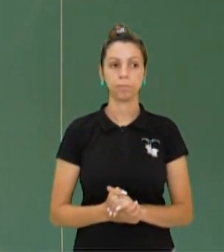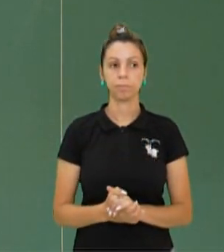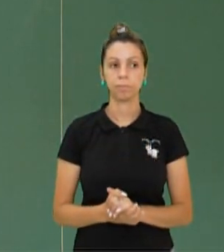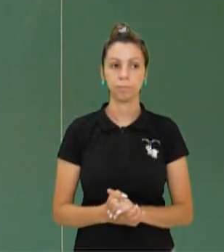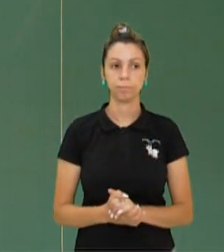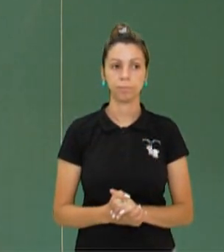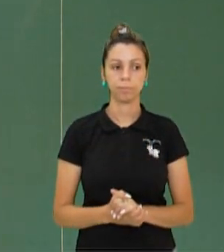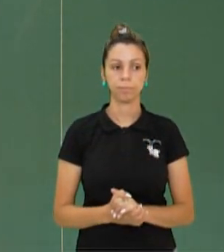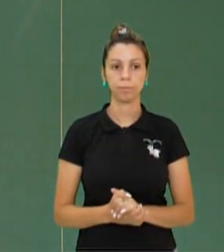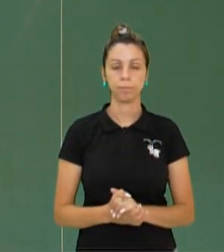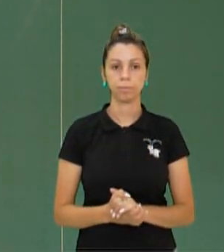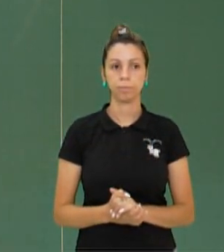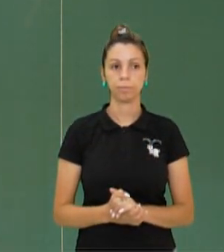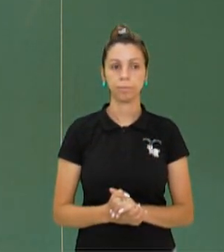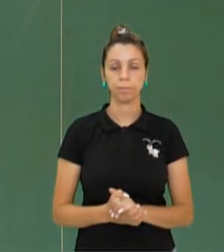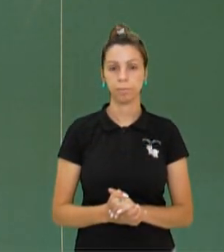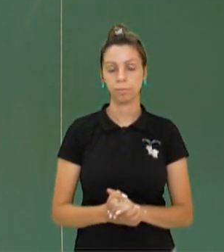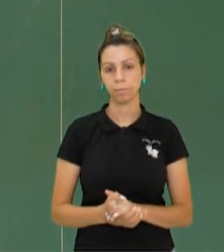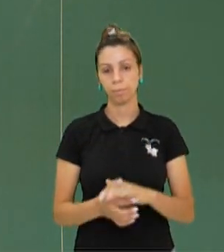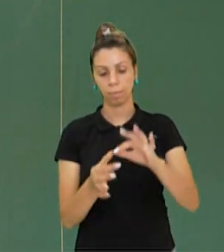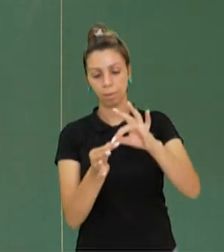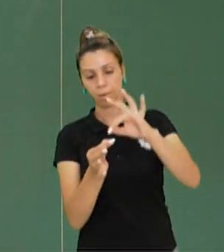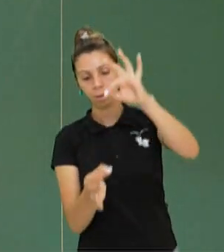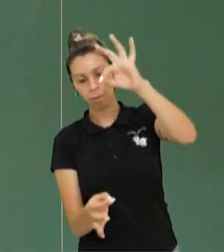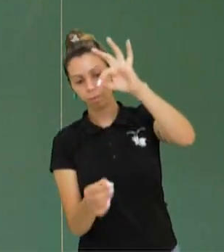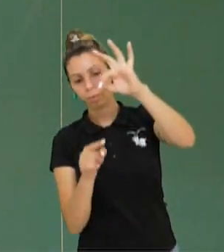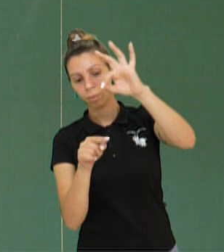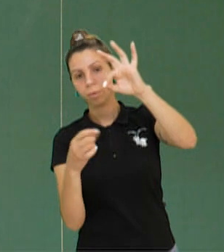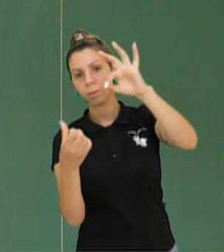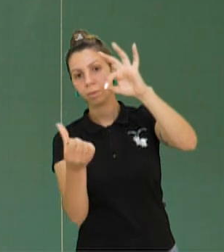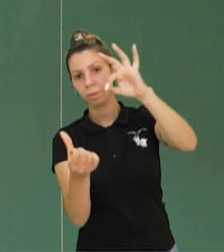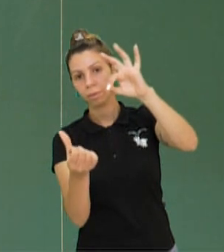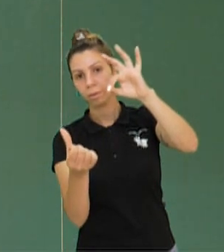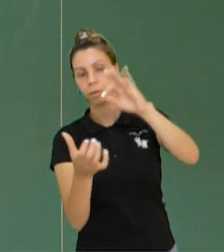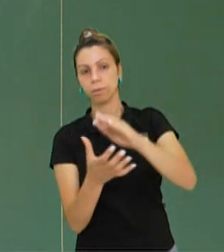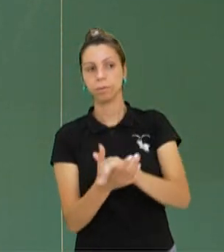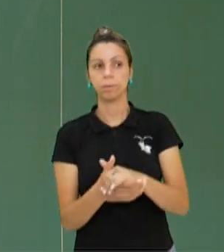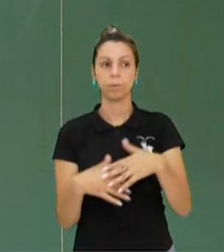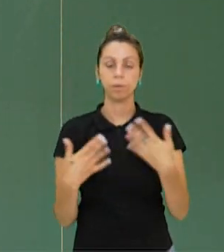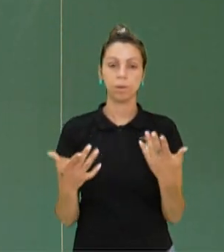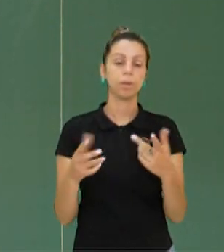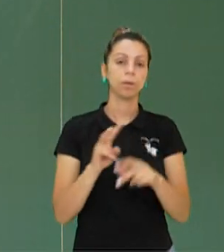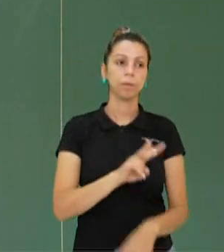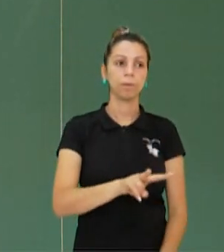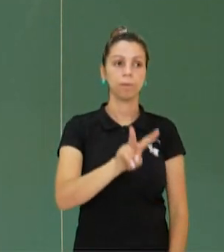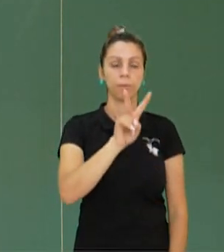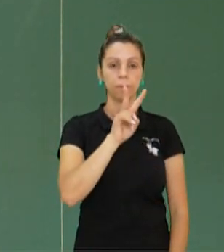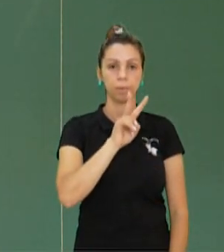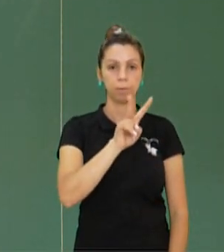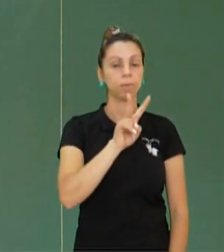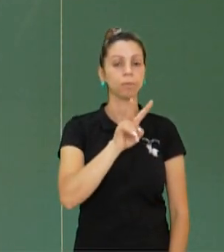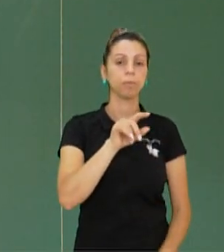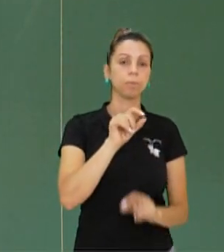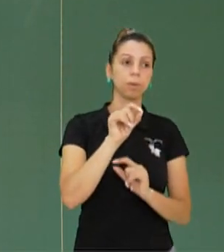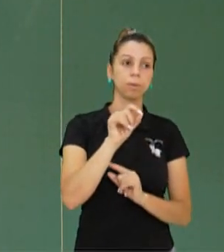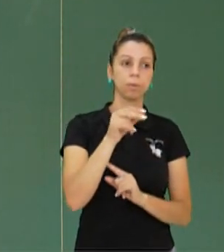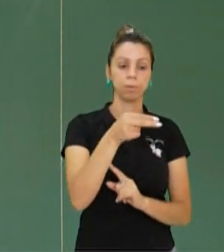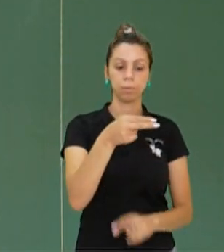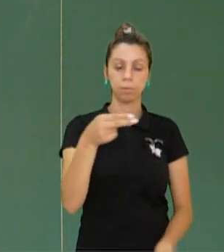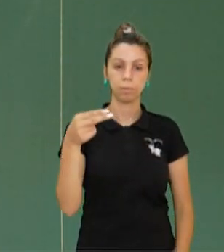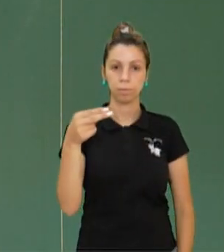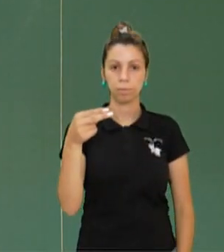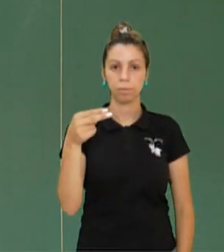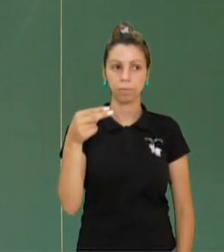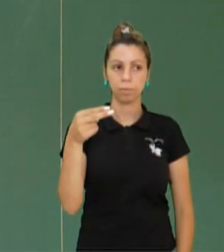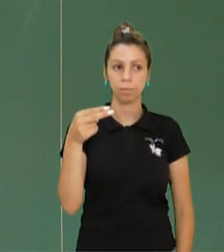Dá uma olhadinha. A altura é igual a 6, correto? Então, o volume do hexágono agora é a área